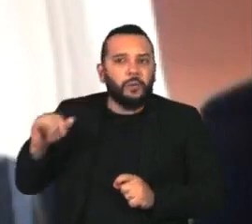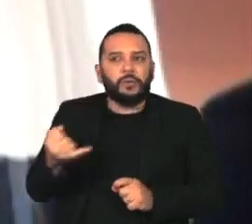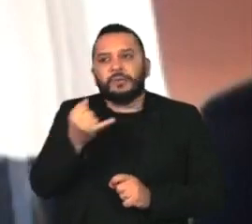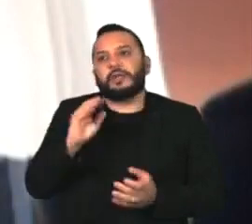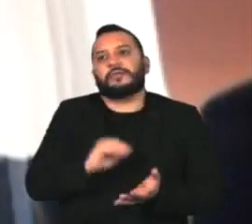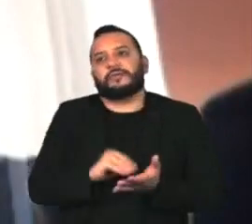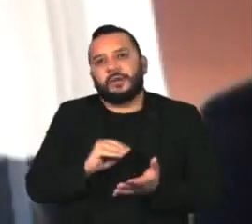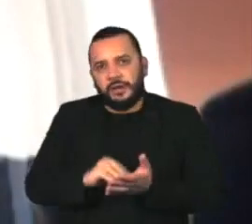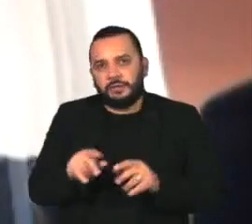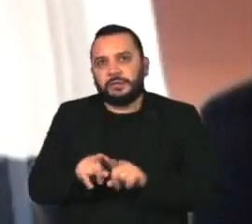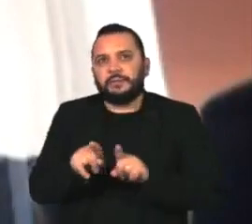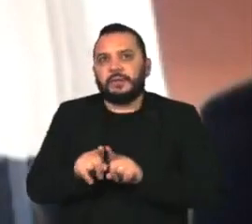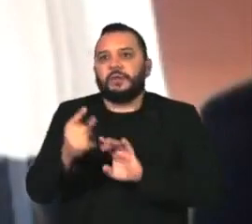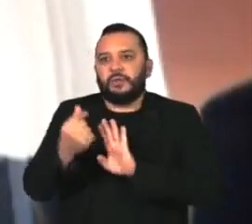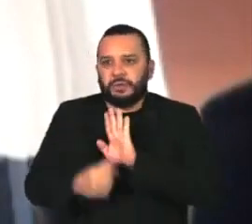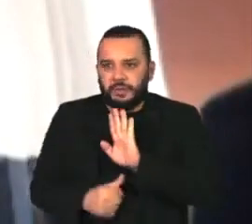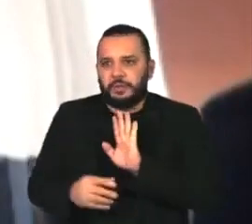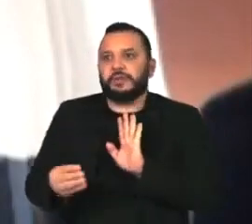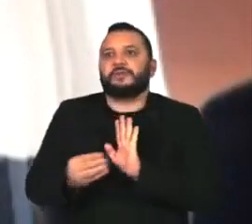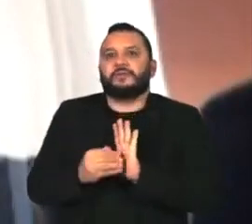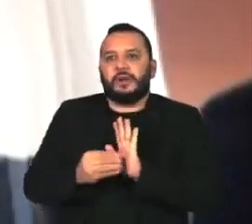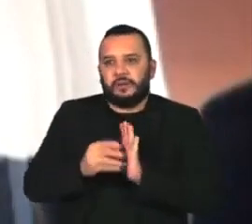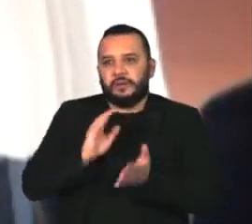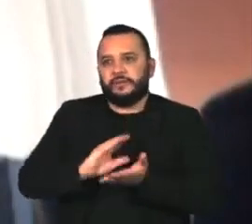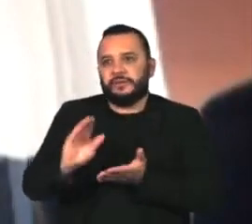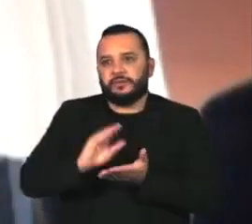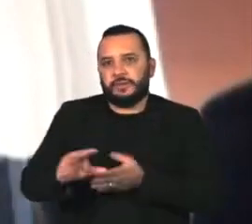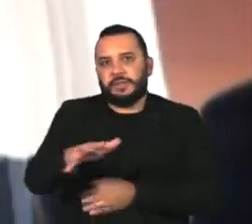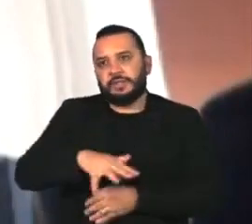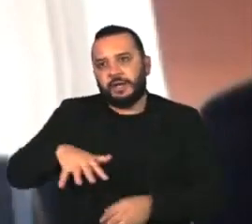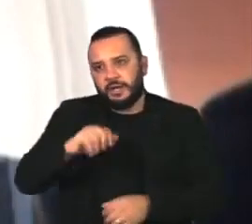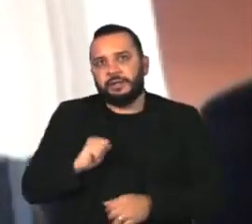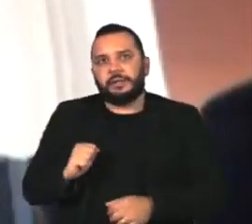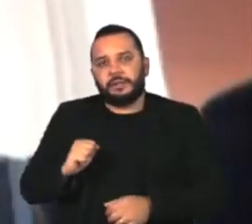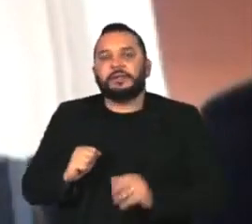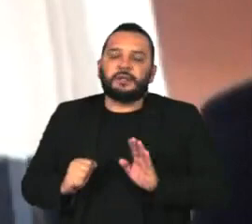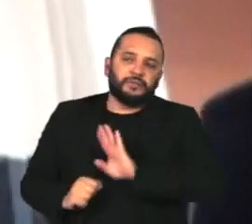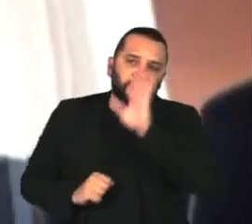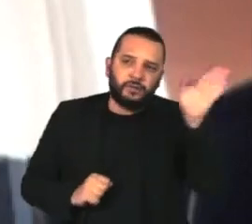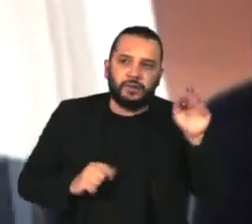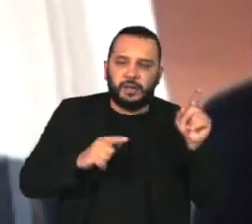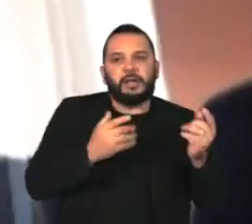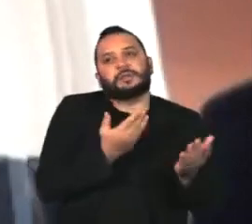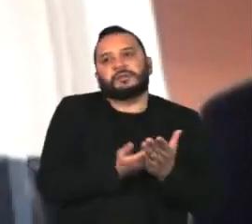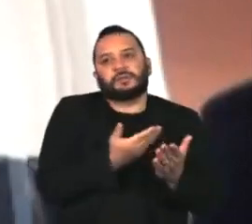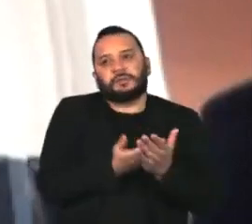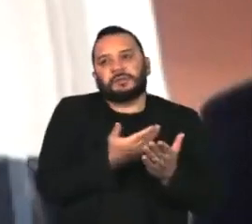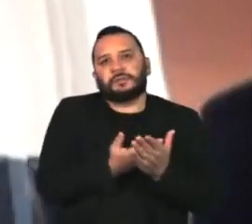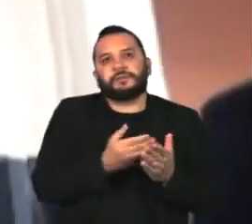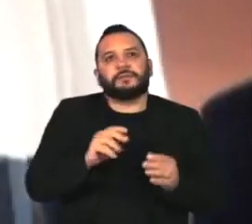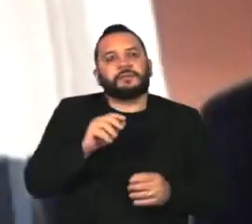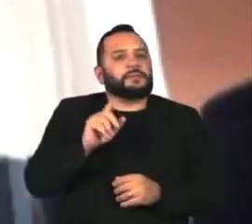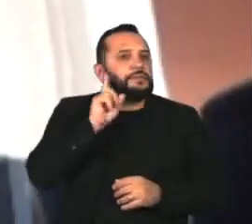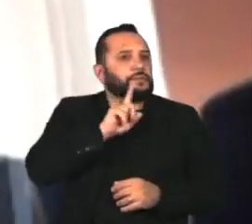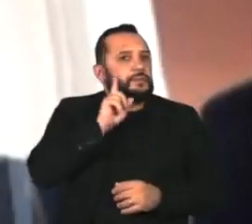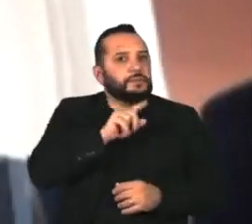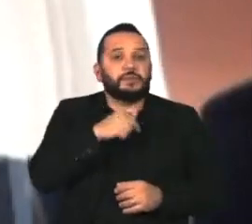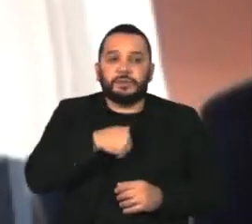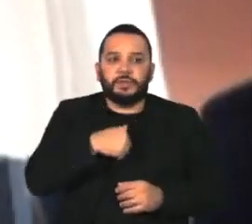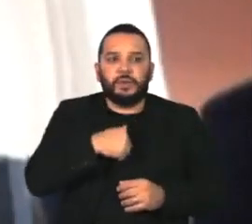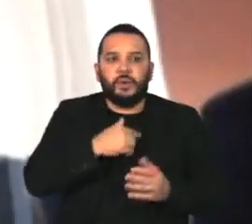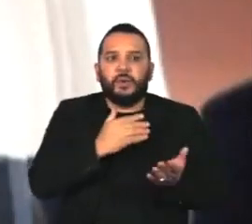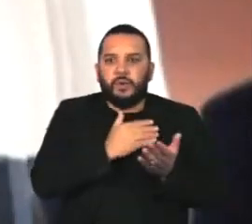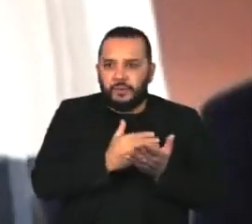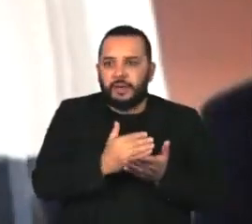oportunidades e orçamento e investimento nessa área. Então, indo para lá, eu consigo dar um começo mais forte